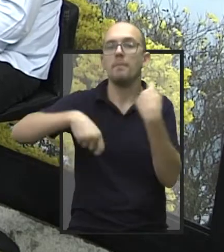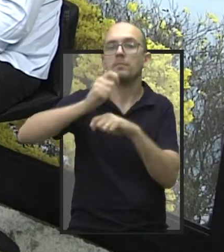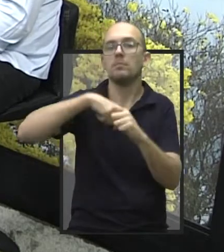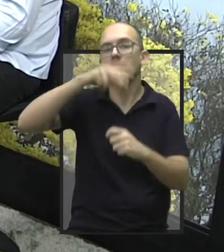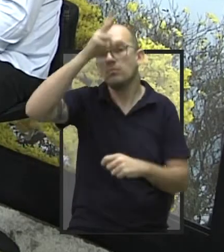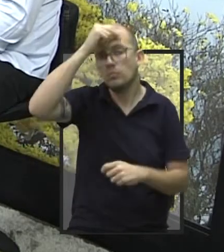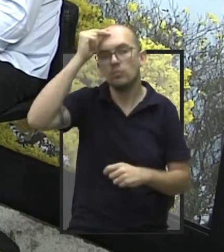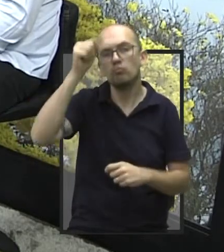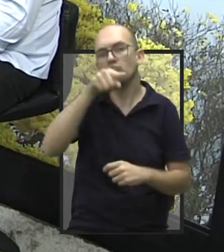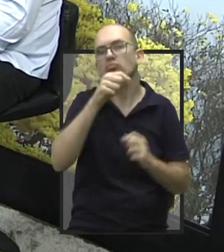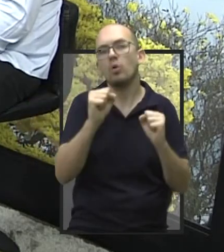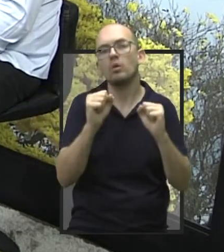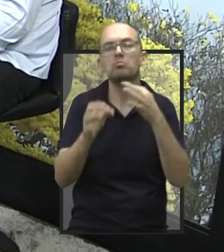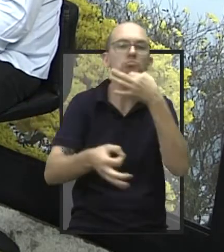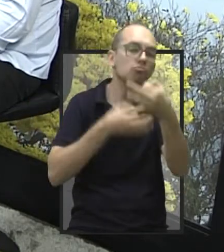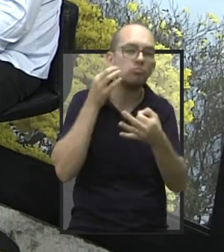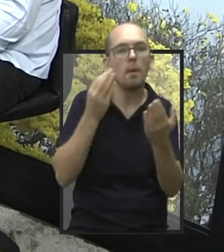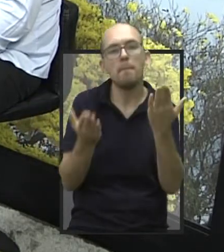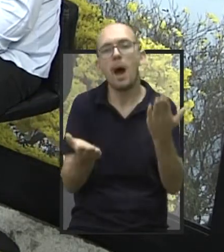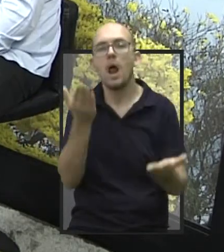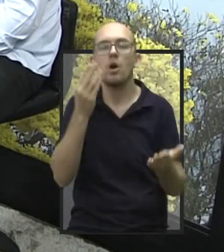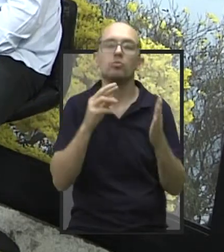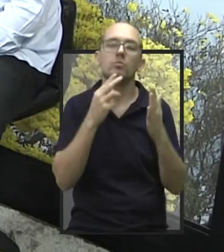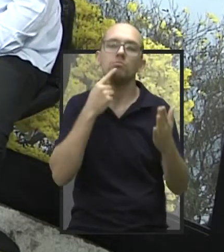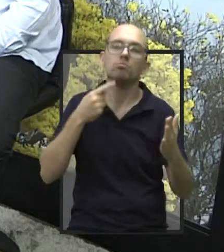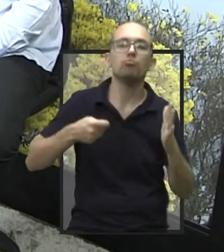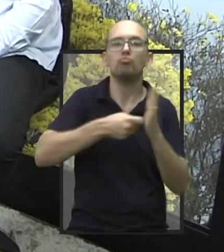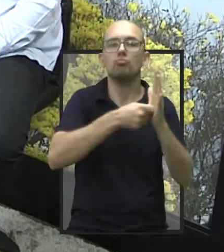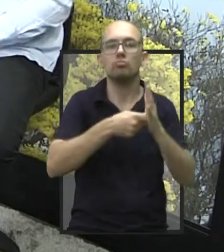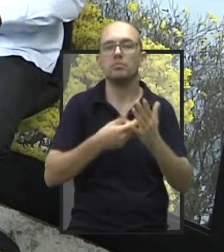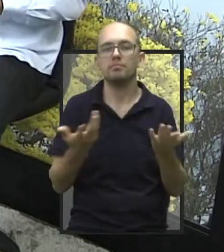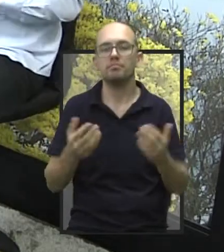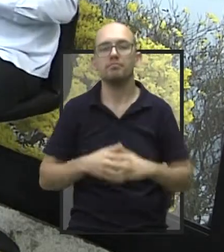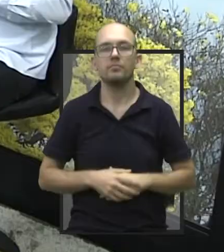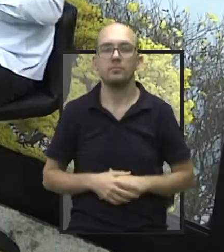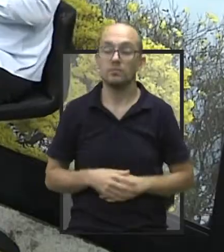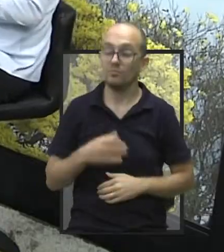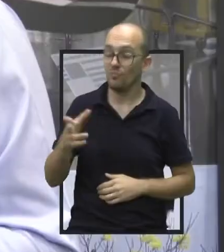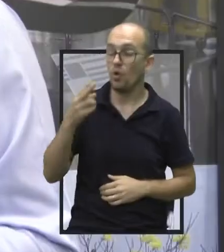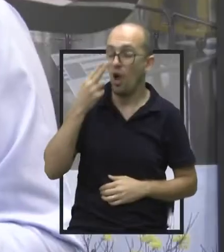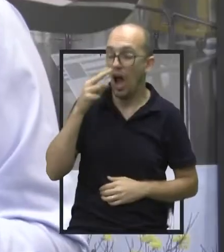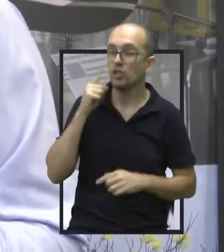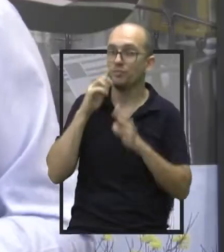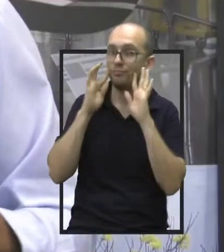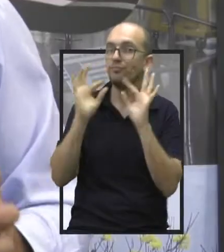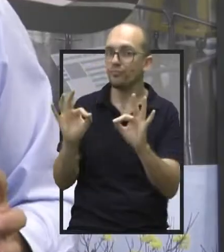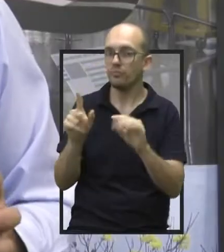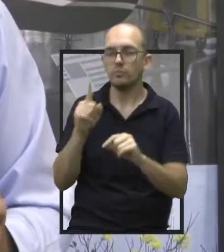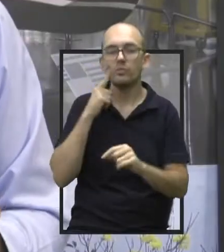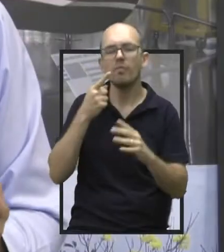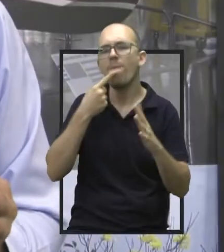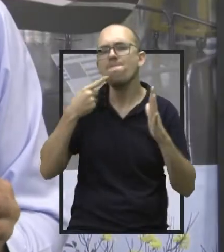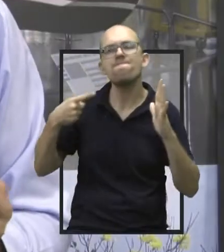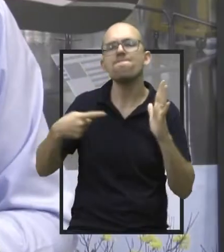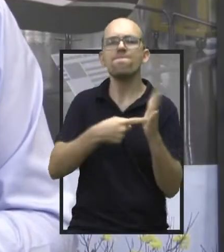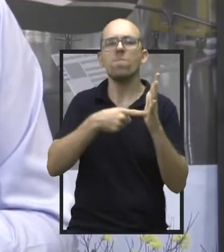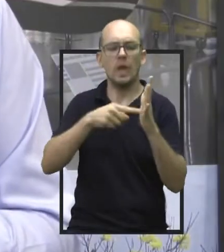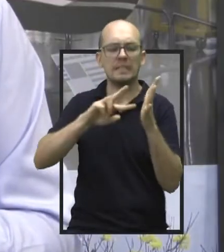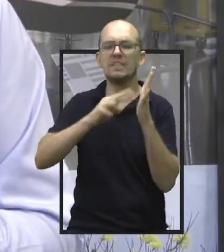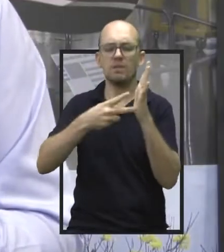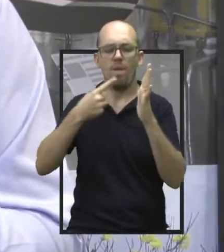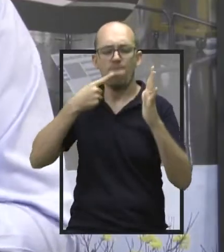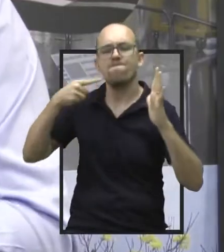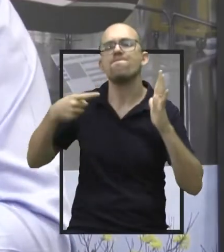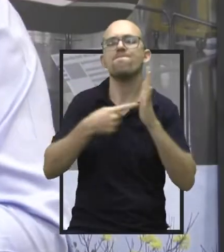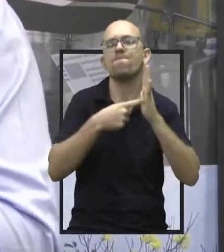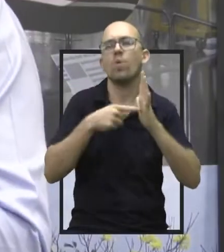o senhor fizesse um balanço dessas representações. Ângelo, denúncia. A denúncia é o seguinte: o vereador, ele